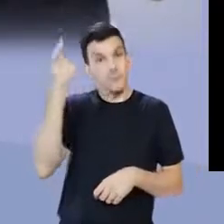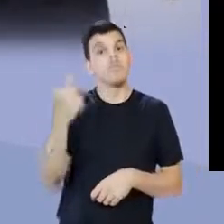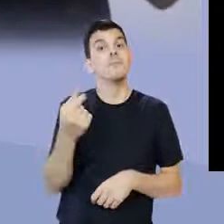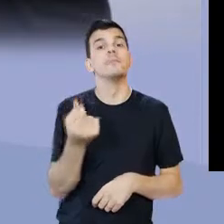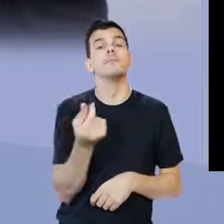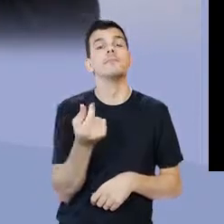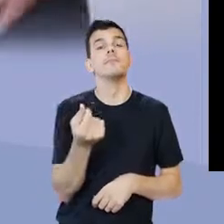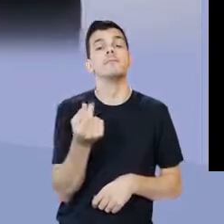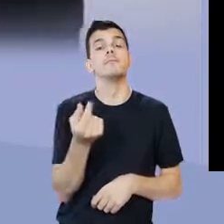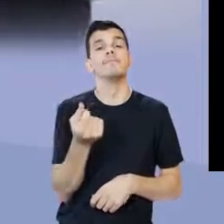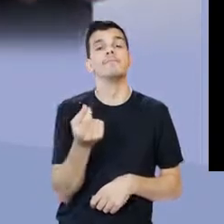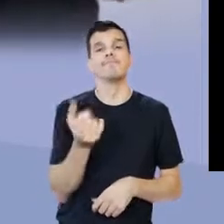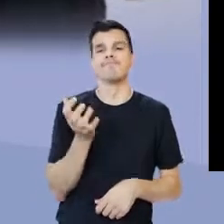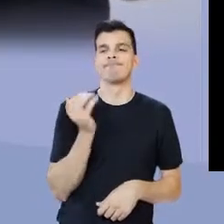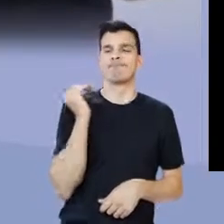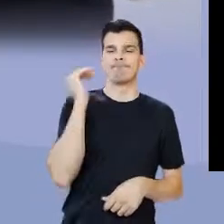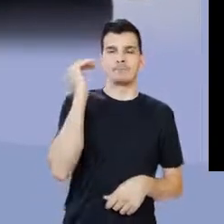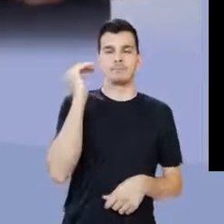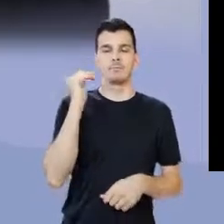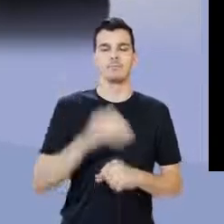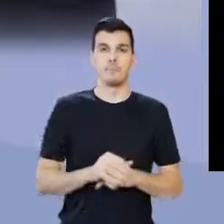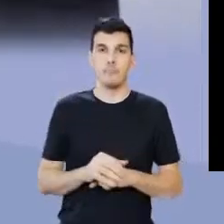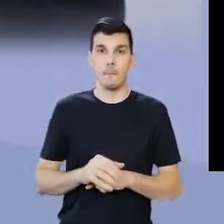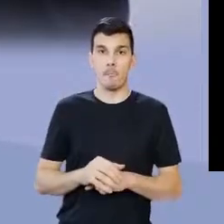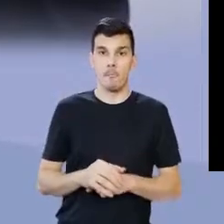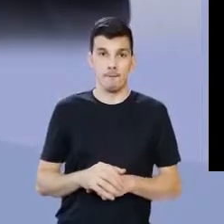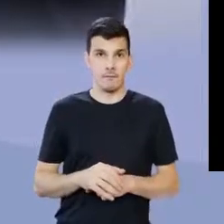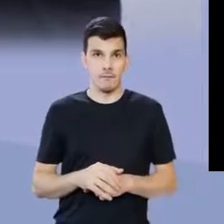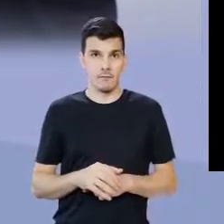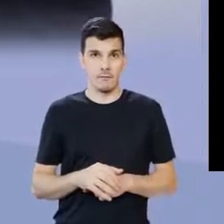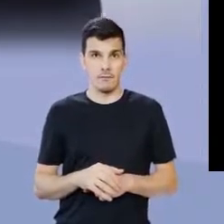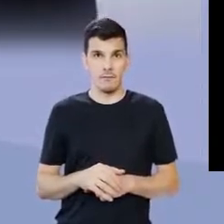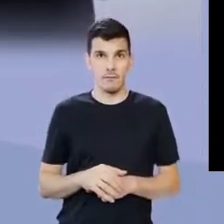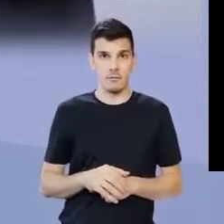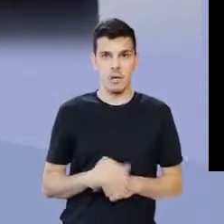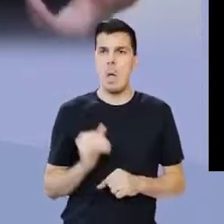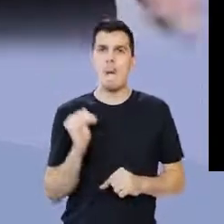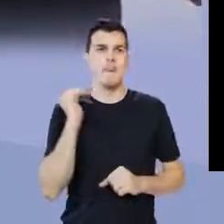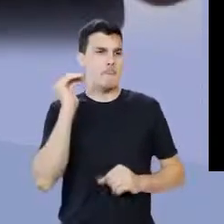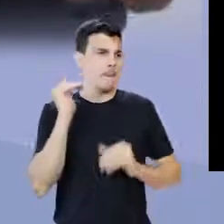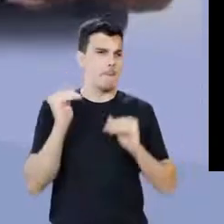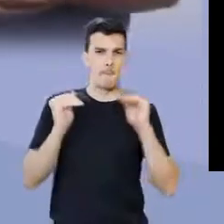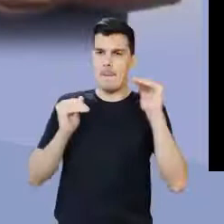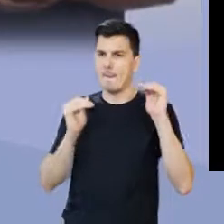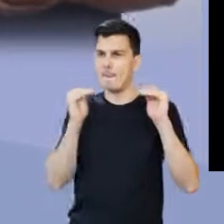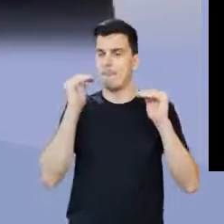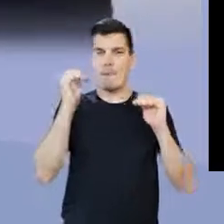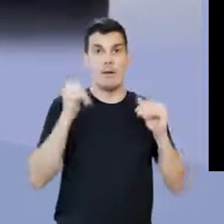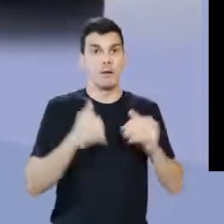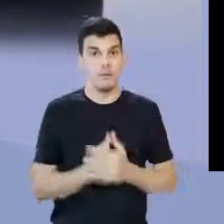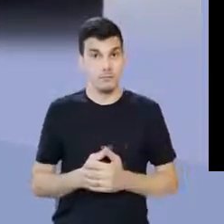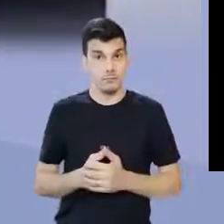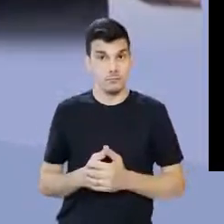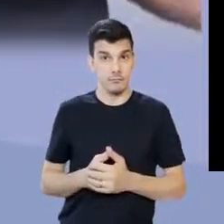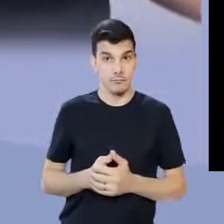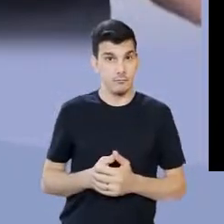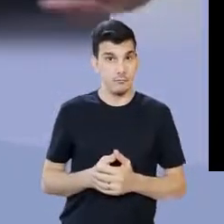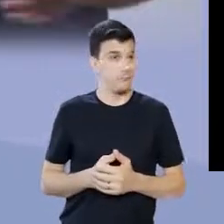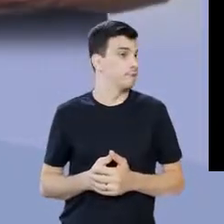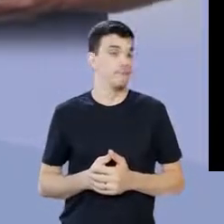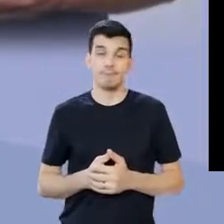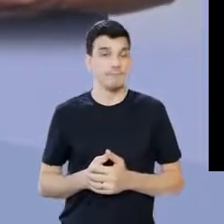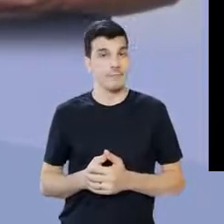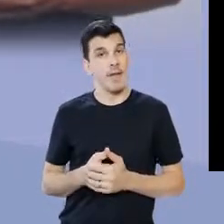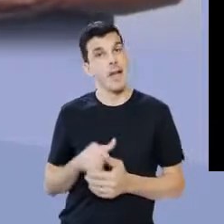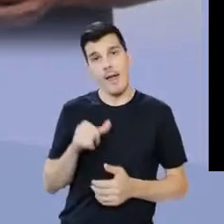o quê? Condições econômicas. Era um tal de voto censitário. Opa, não dá certo. É uma oligarquia? Não